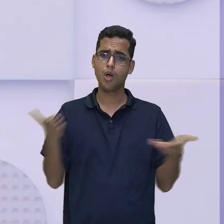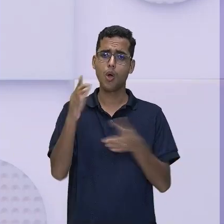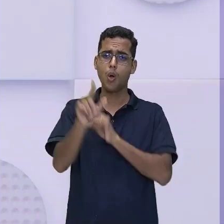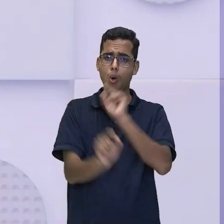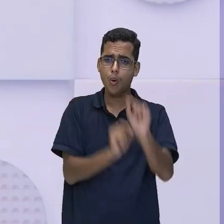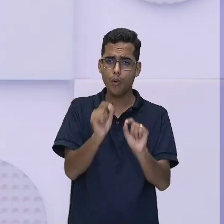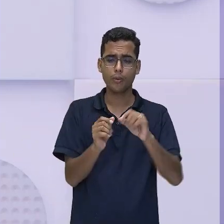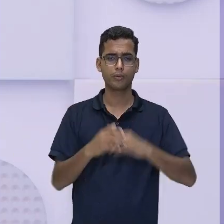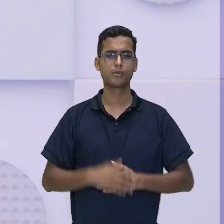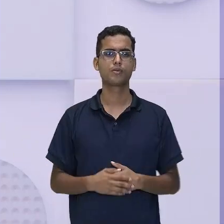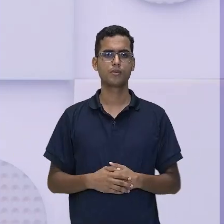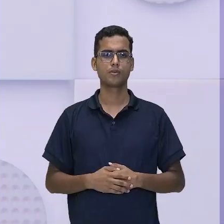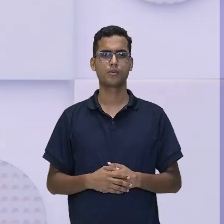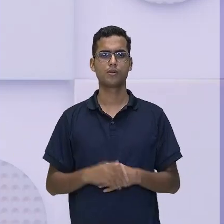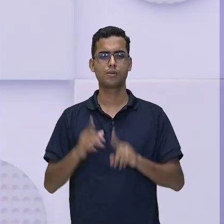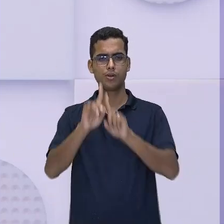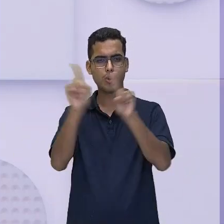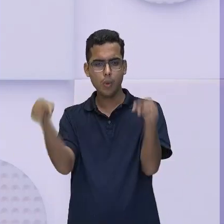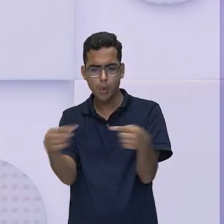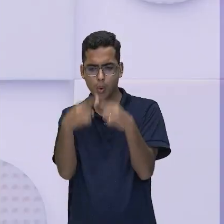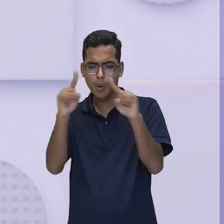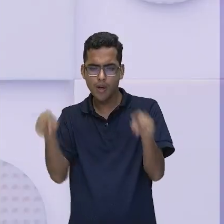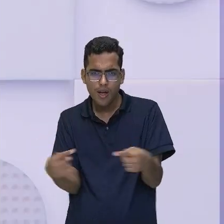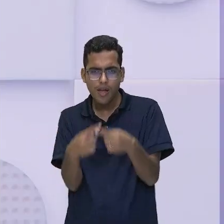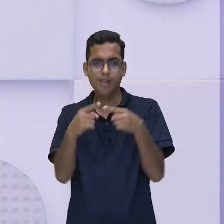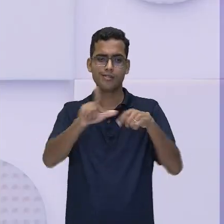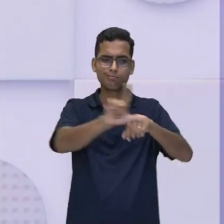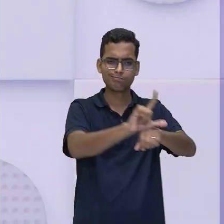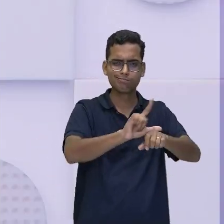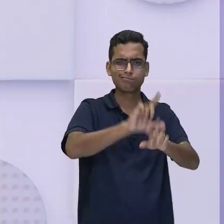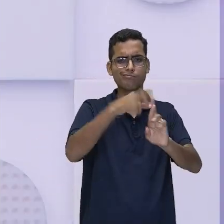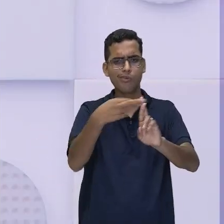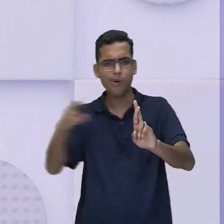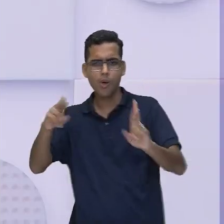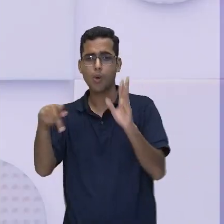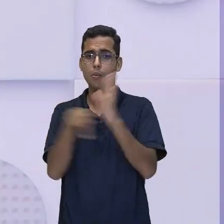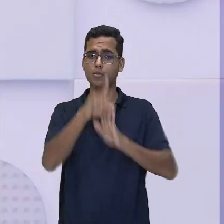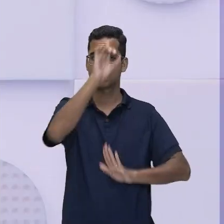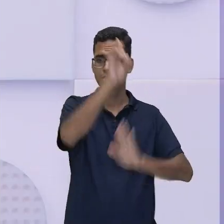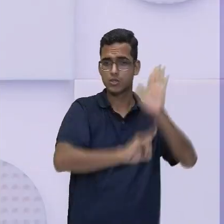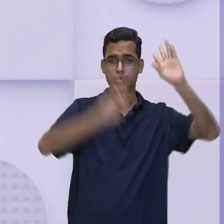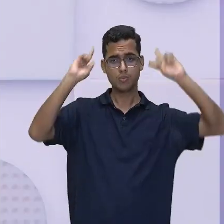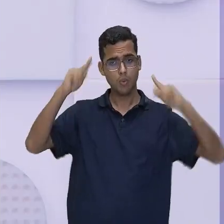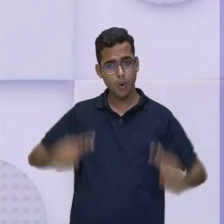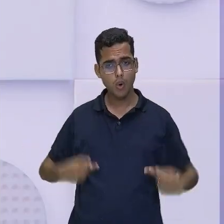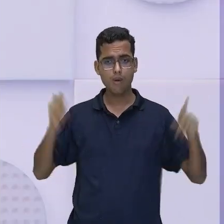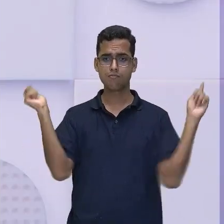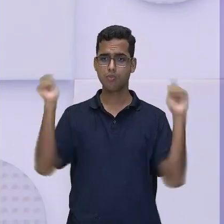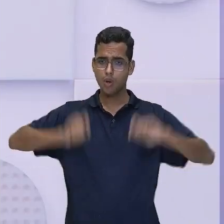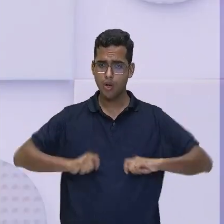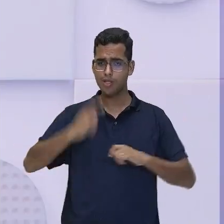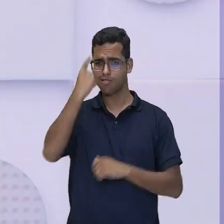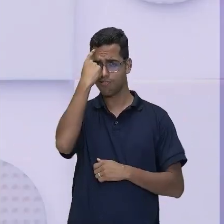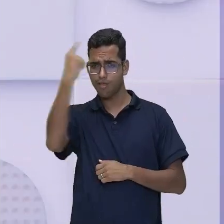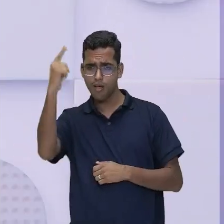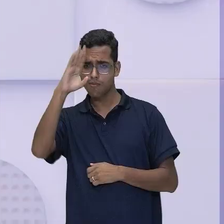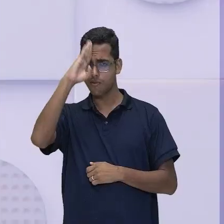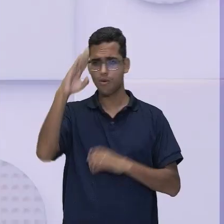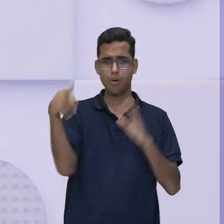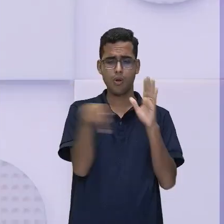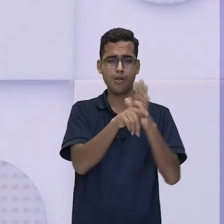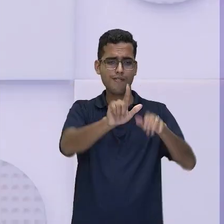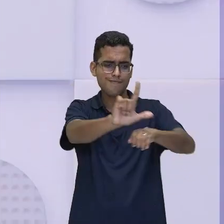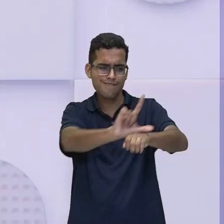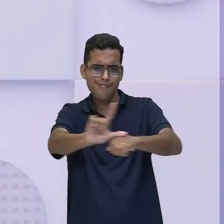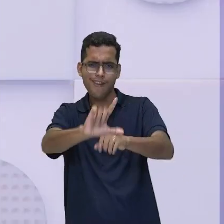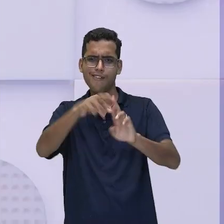temos que correlacionar a liderança religiosa em relação à dimensão dos direitos humanos. Mas essa ideia da liderança